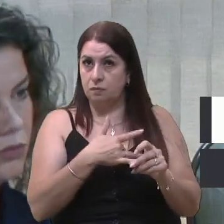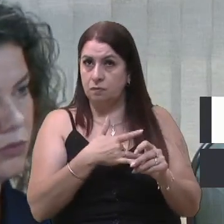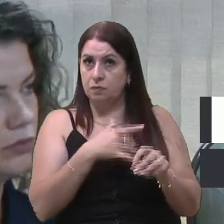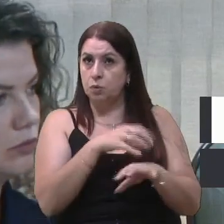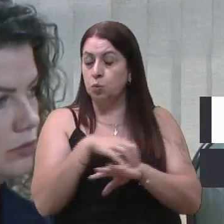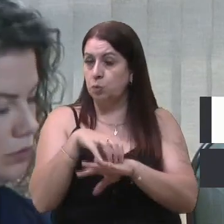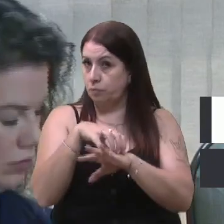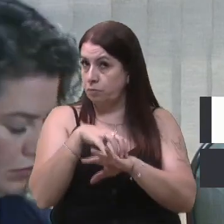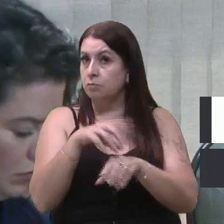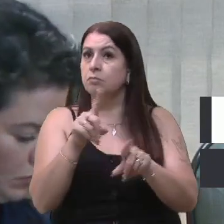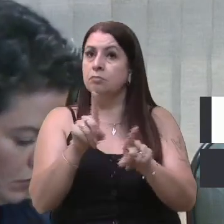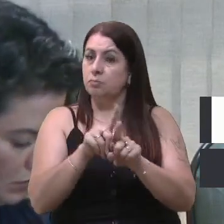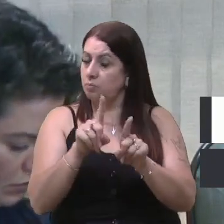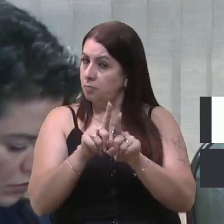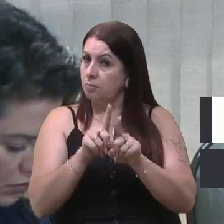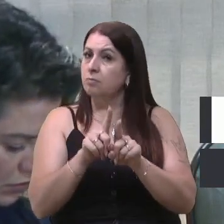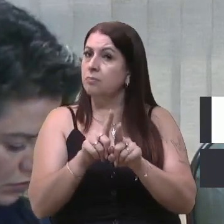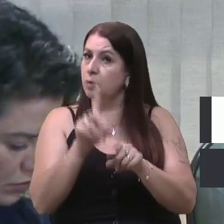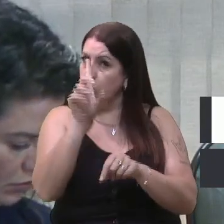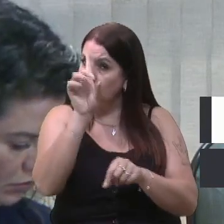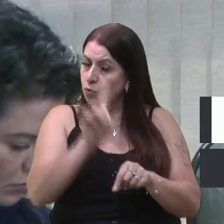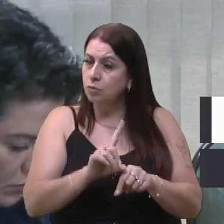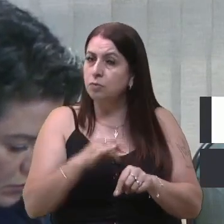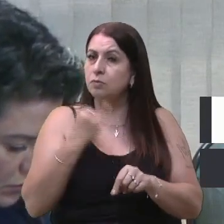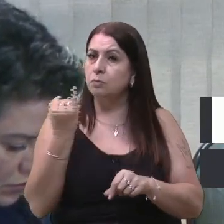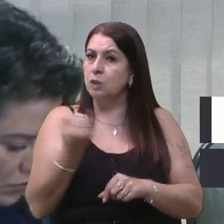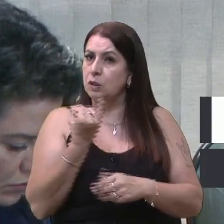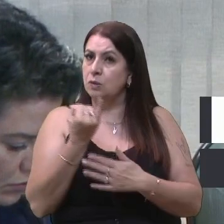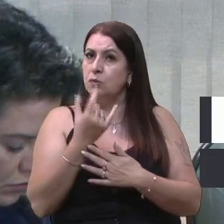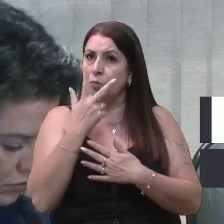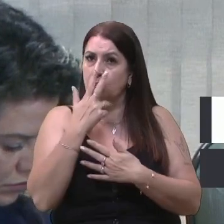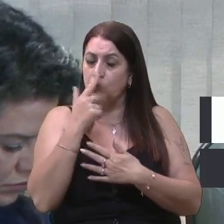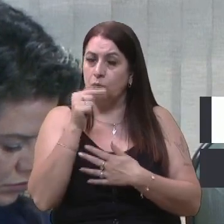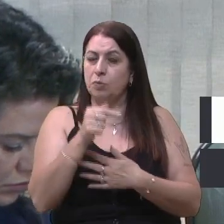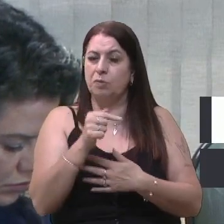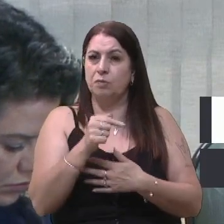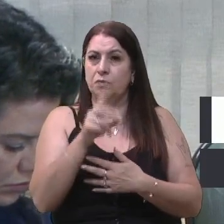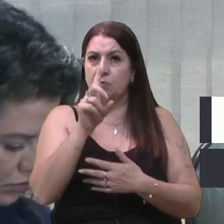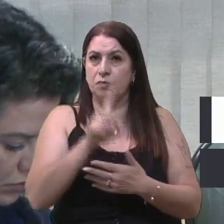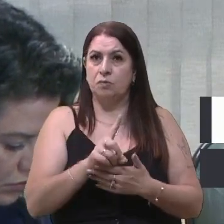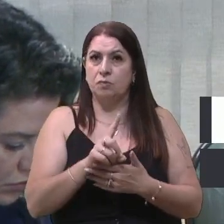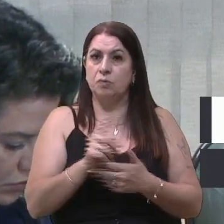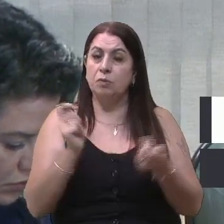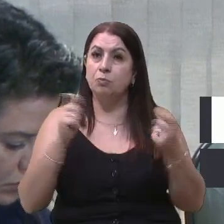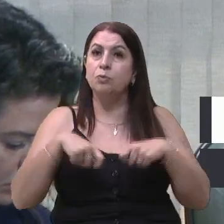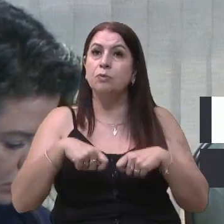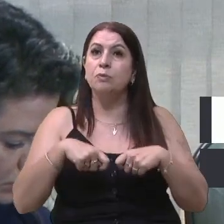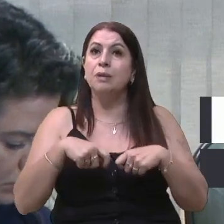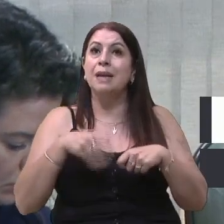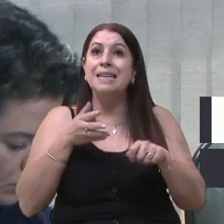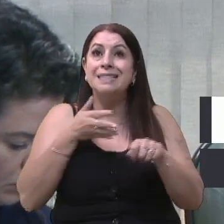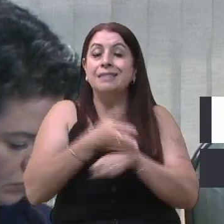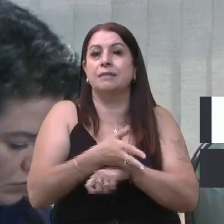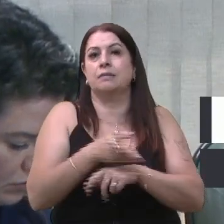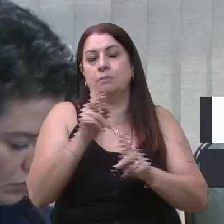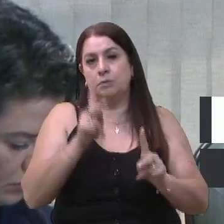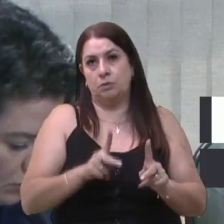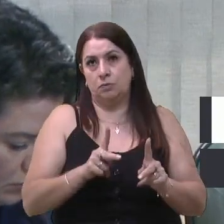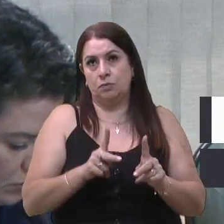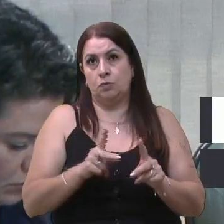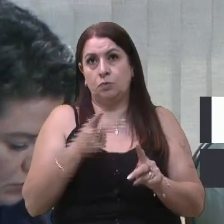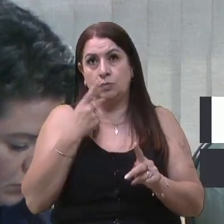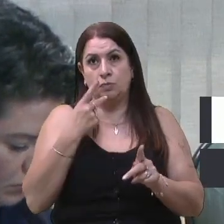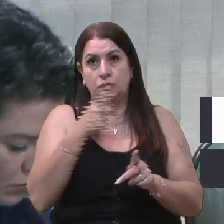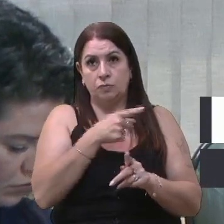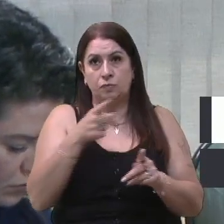transporte também é um direito essencial, assim como esses direitos, e possibilita o acesso das pessoas. Então, quando a gente está